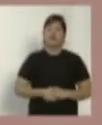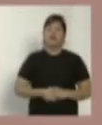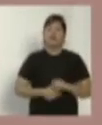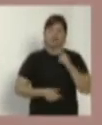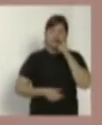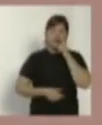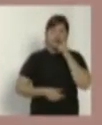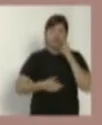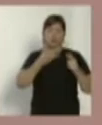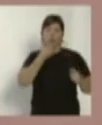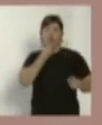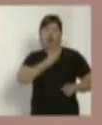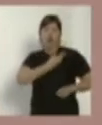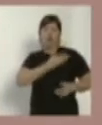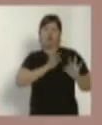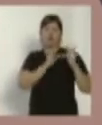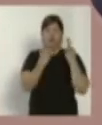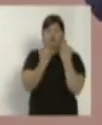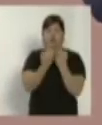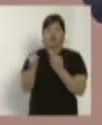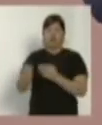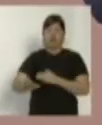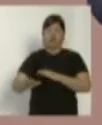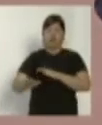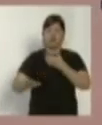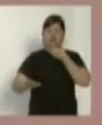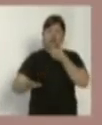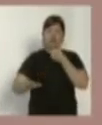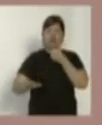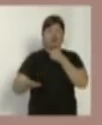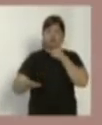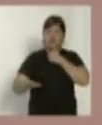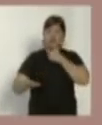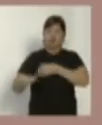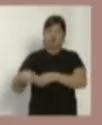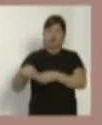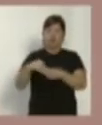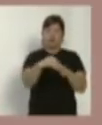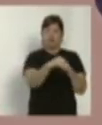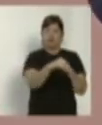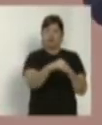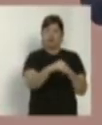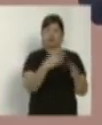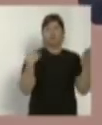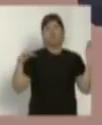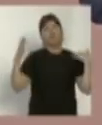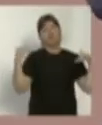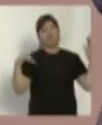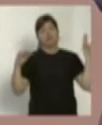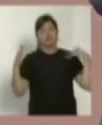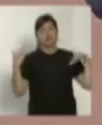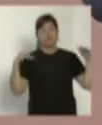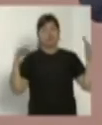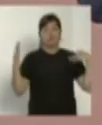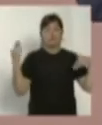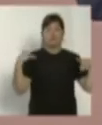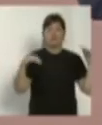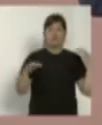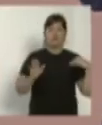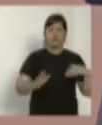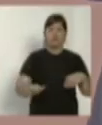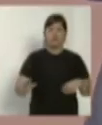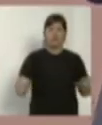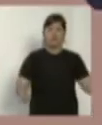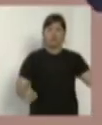que era amigo da família pegava essa criança e levava ela para passear e a criança Parecia em casa